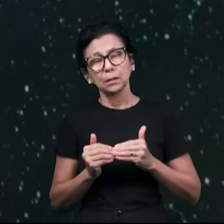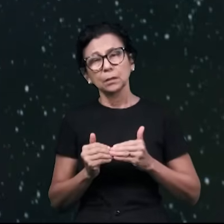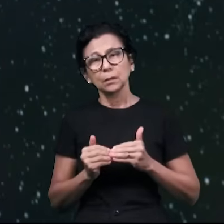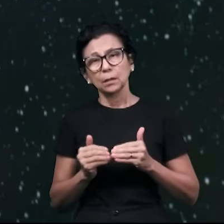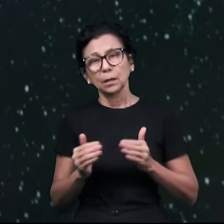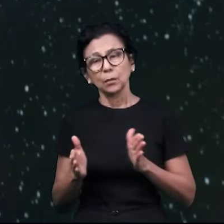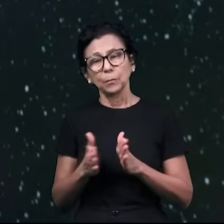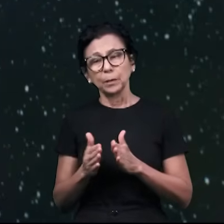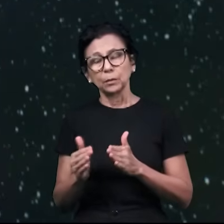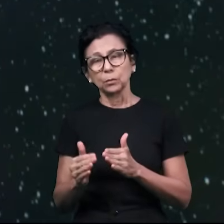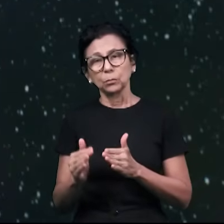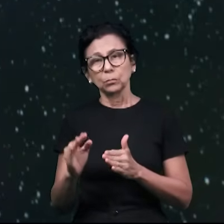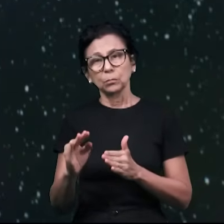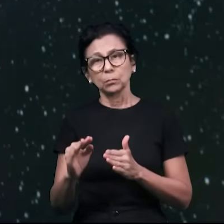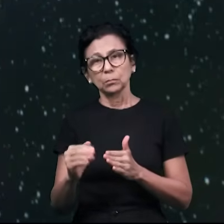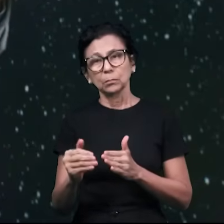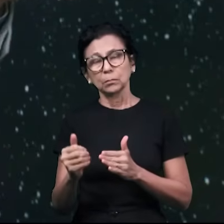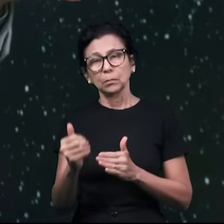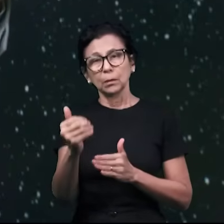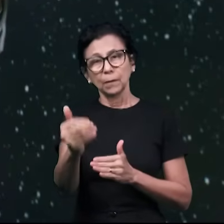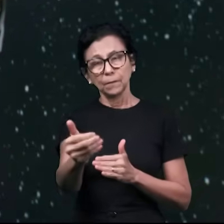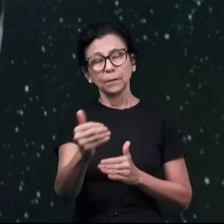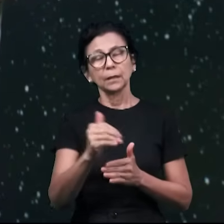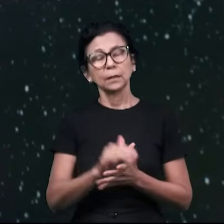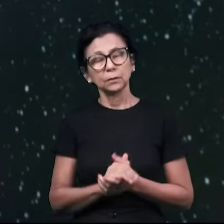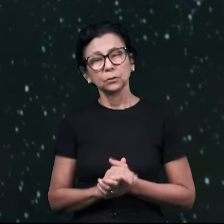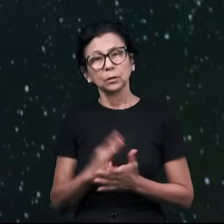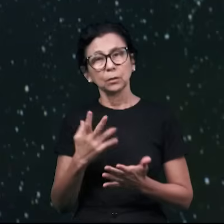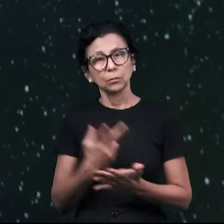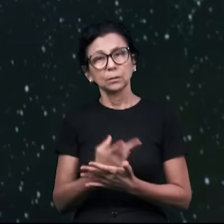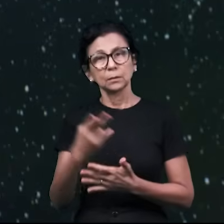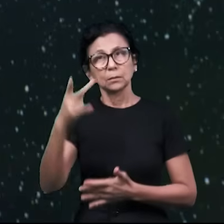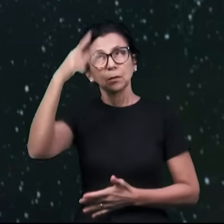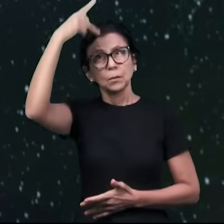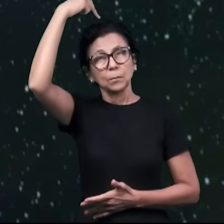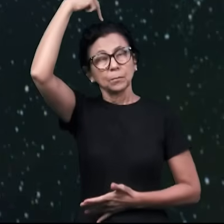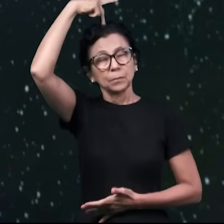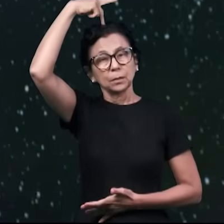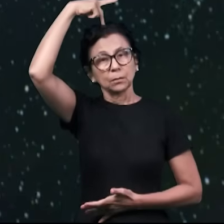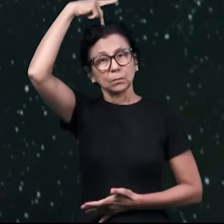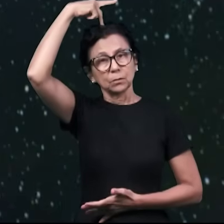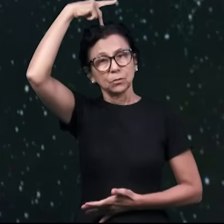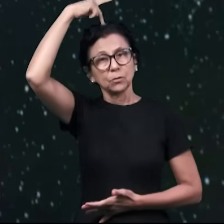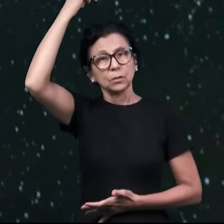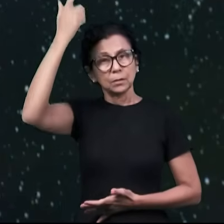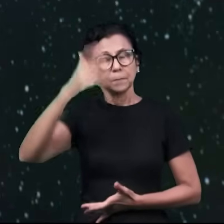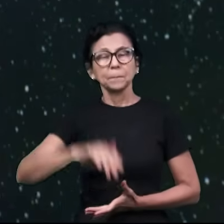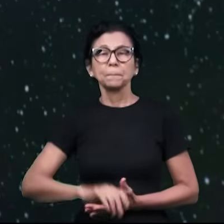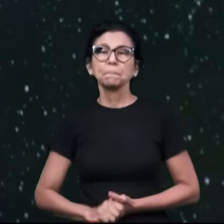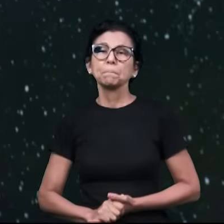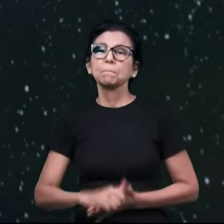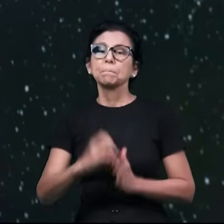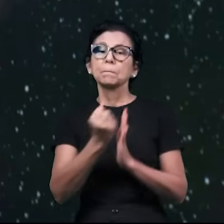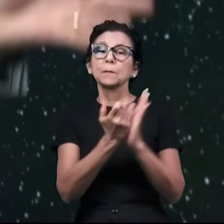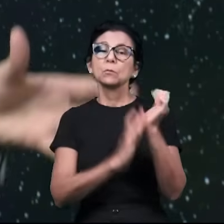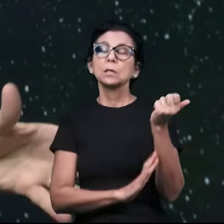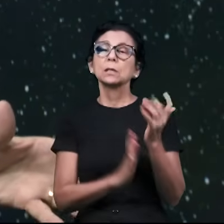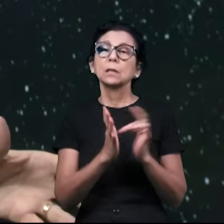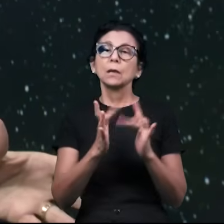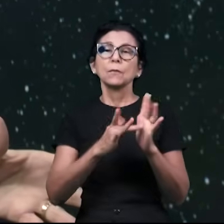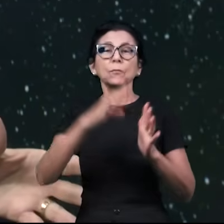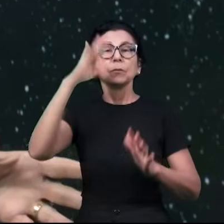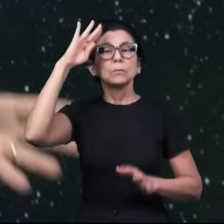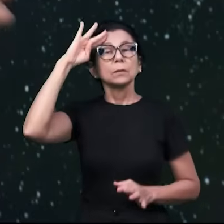Santo ou da sua própria vida no dia de Pentecostes. Então, o sangue de Jesus é indispensável, crer